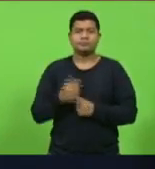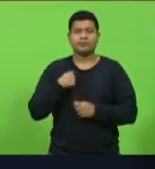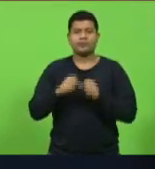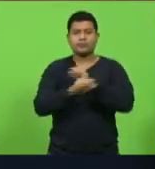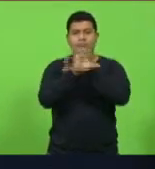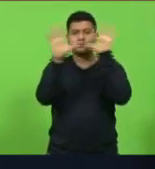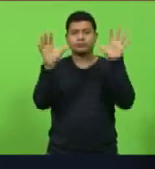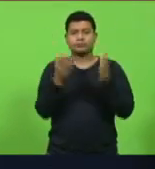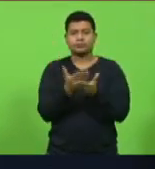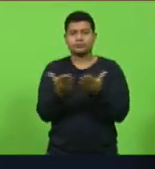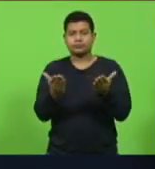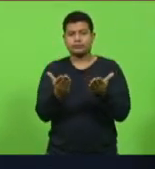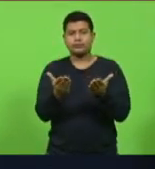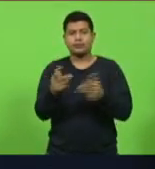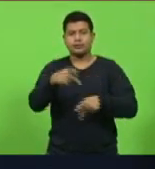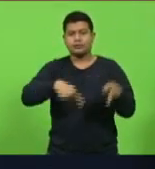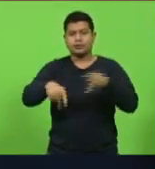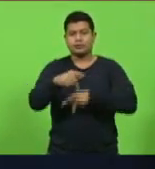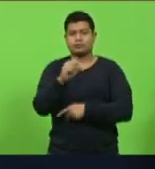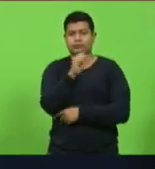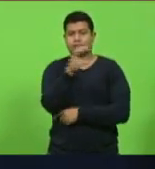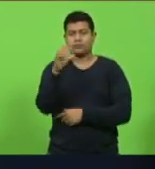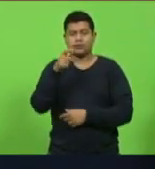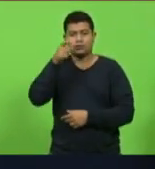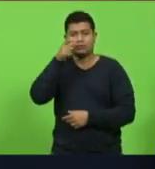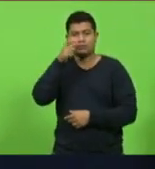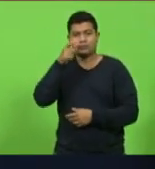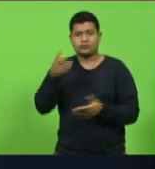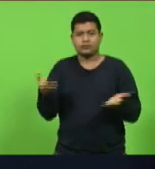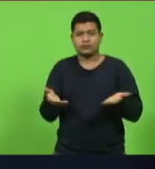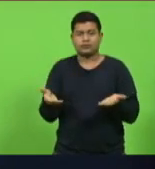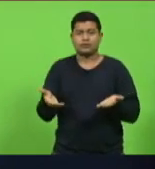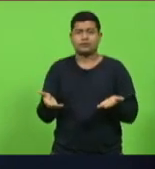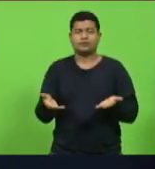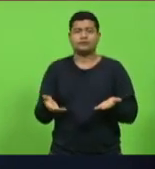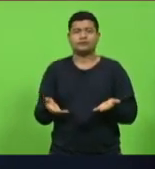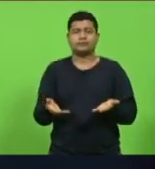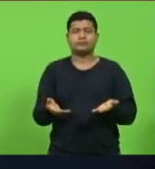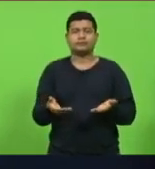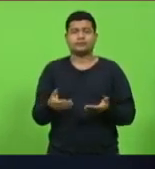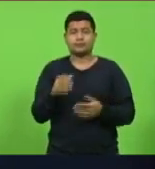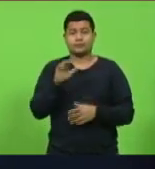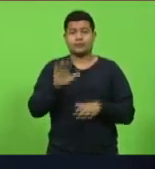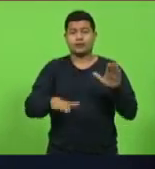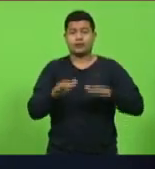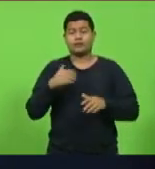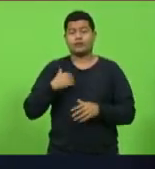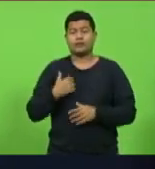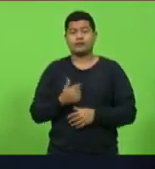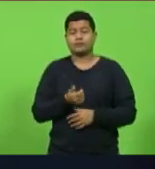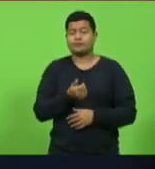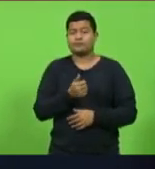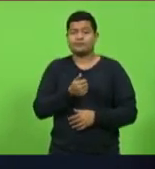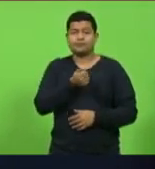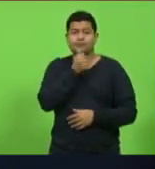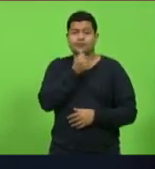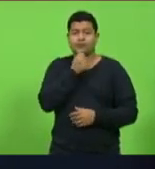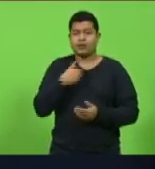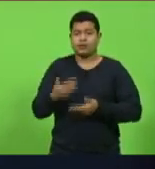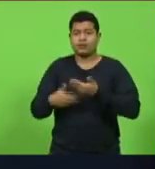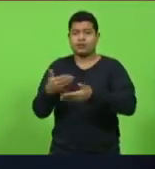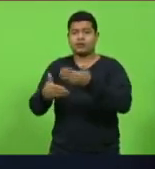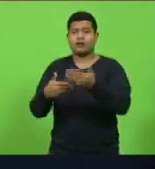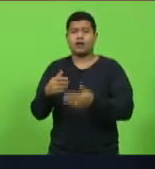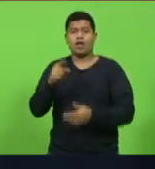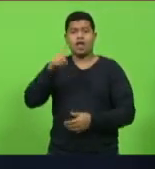aqui é o cidadão Catarinense que acompanha que acompanha mas às vezes desconhece o trâmite que se trata